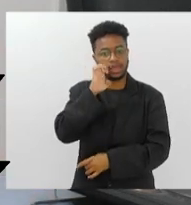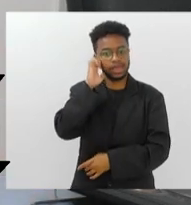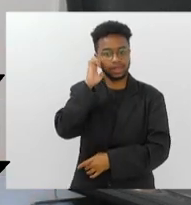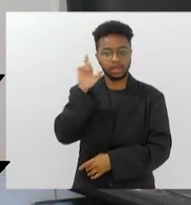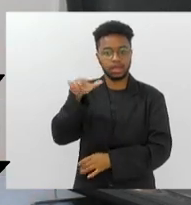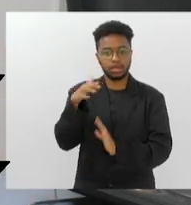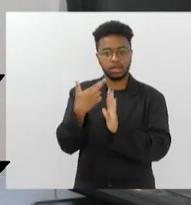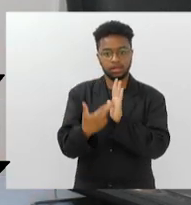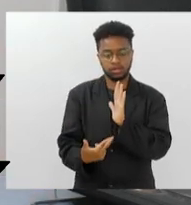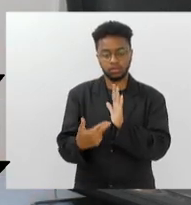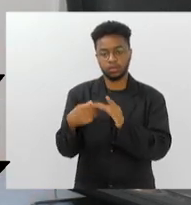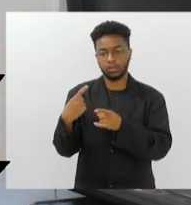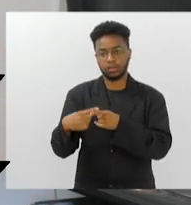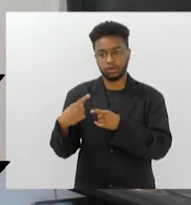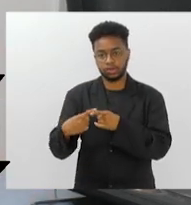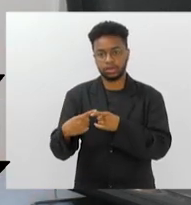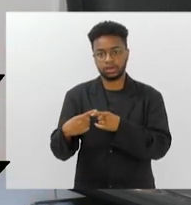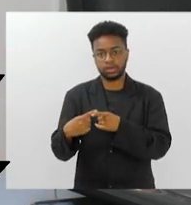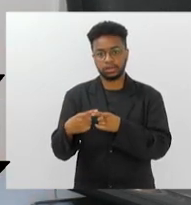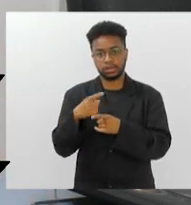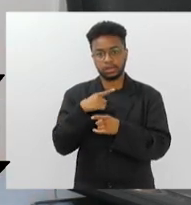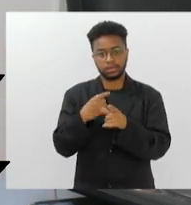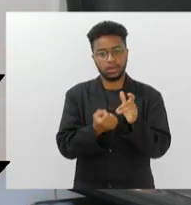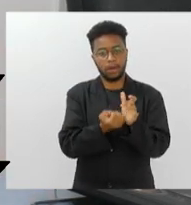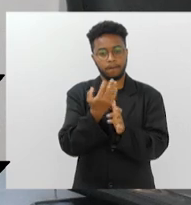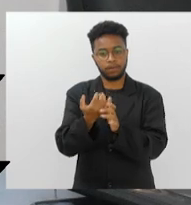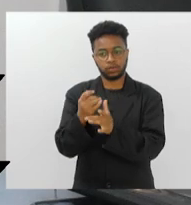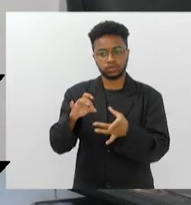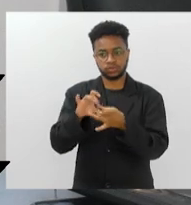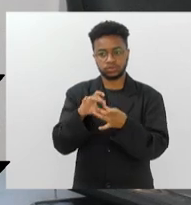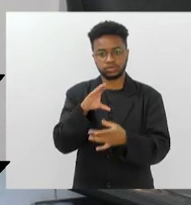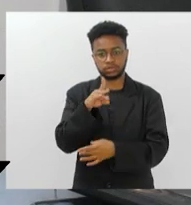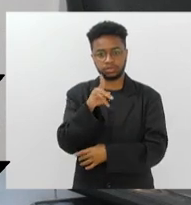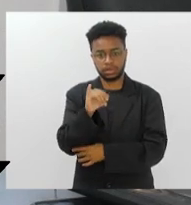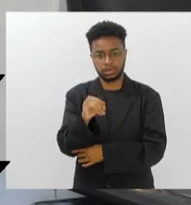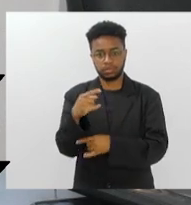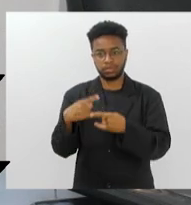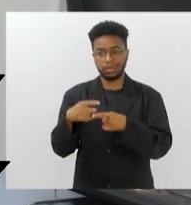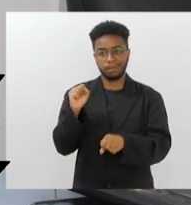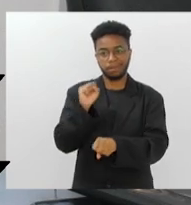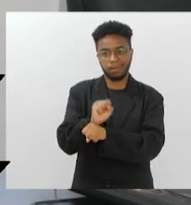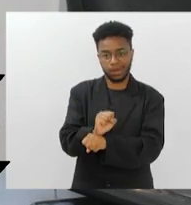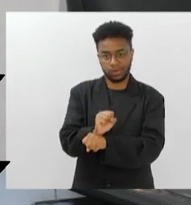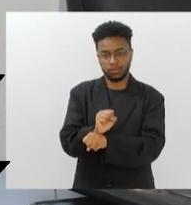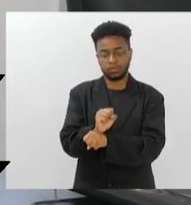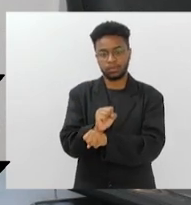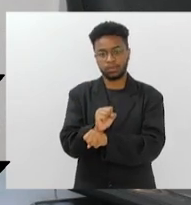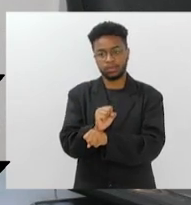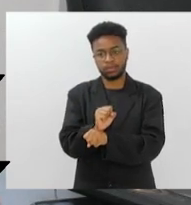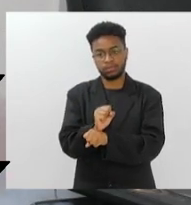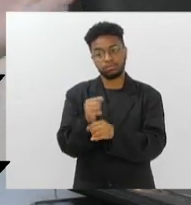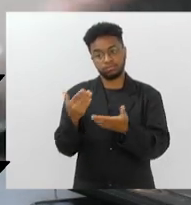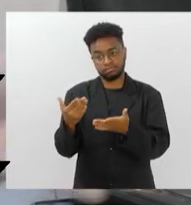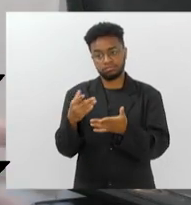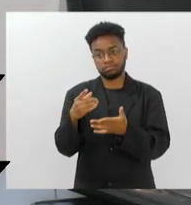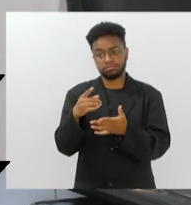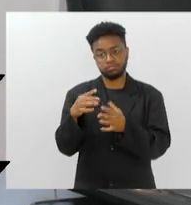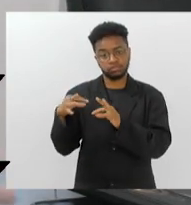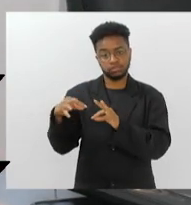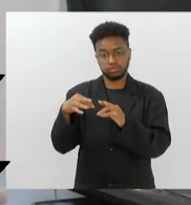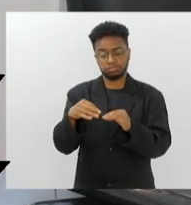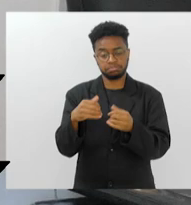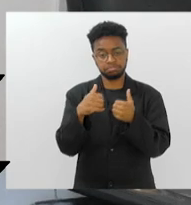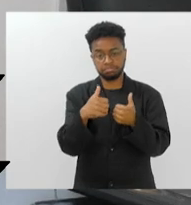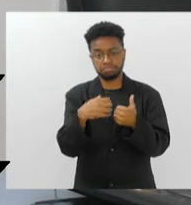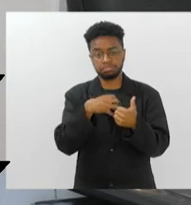relatora porque fica uma produção da CPI que foi interrompida E aí contempla deputada elca é